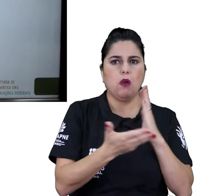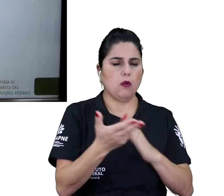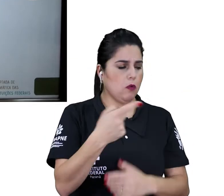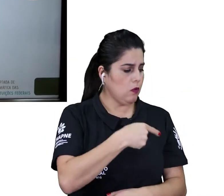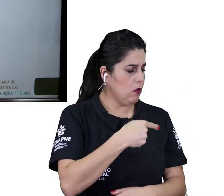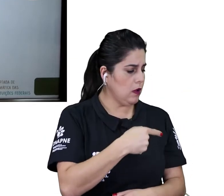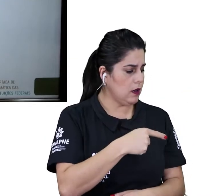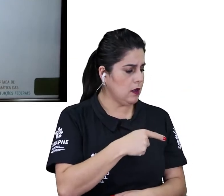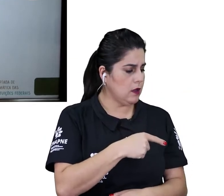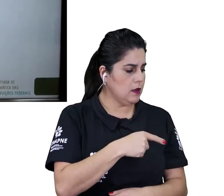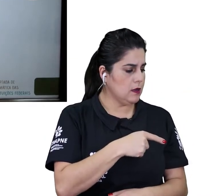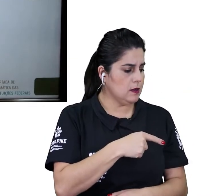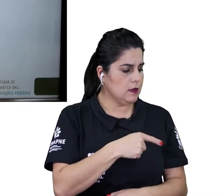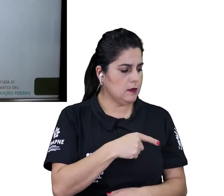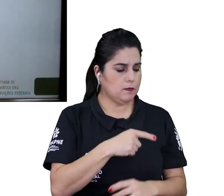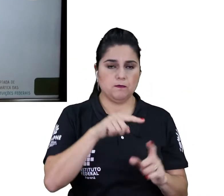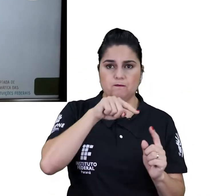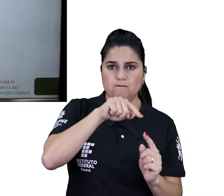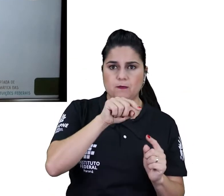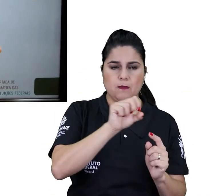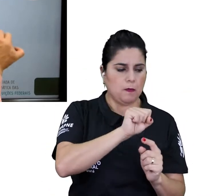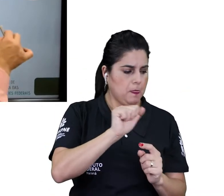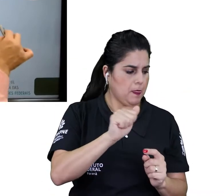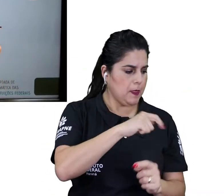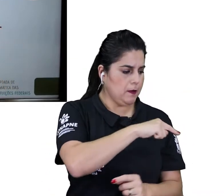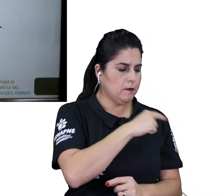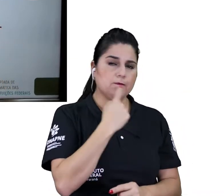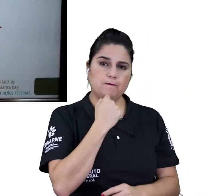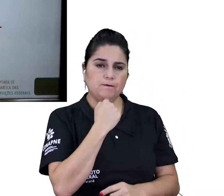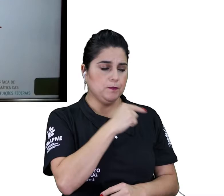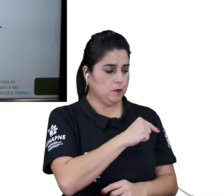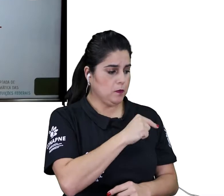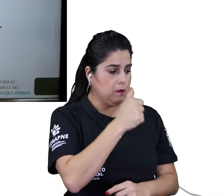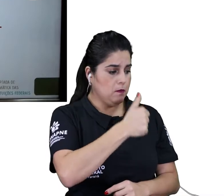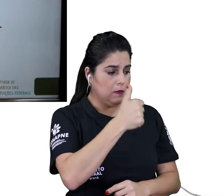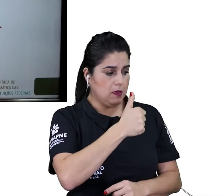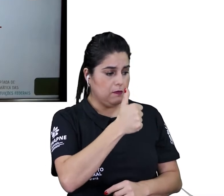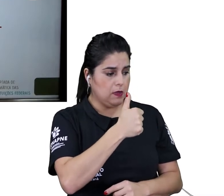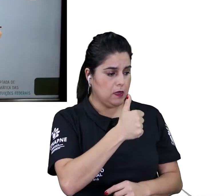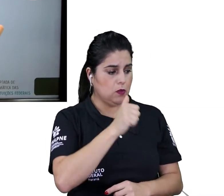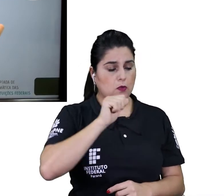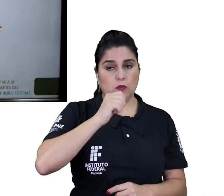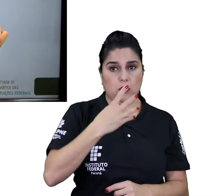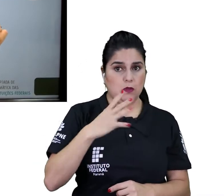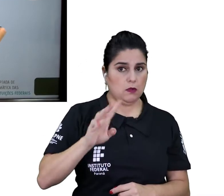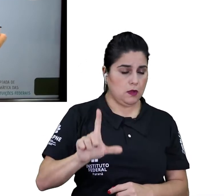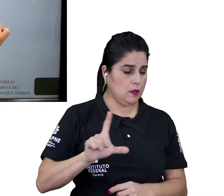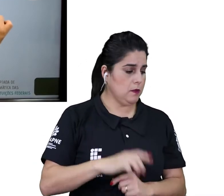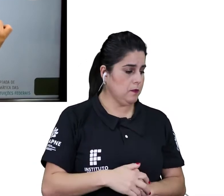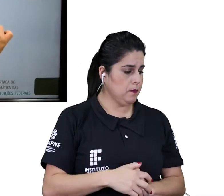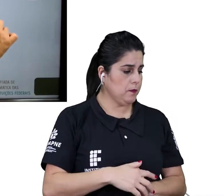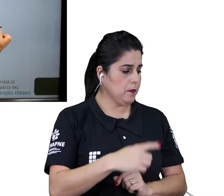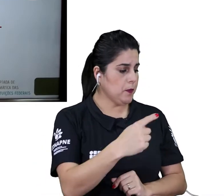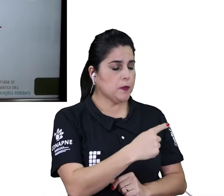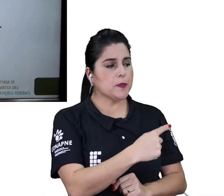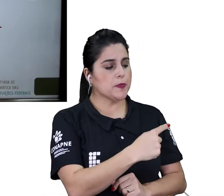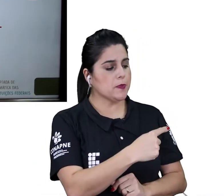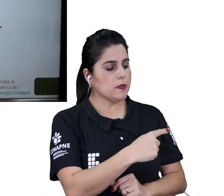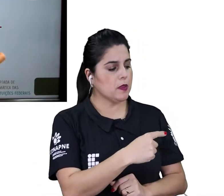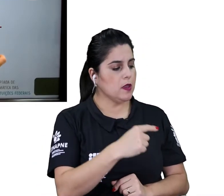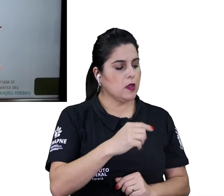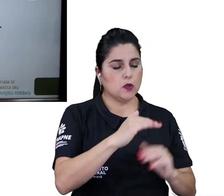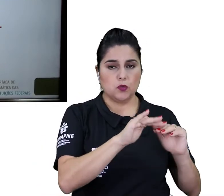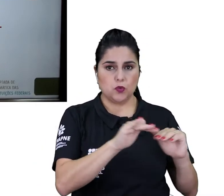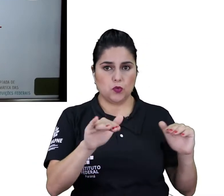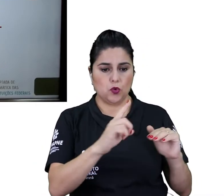relação que será dada por primeiro termo 4L sobre